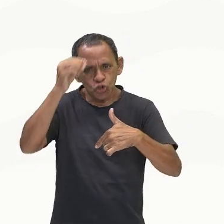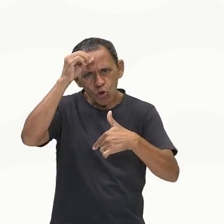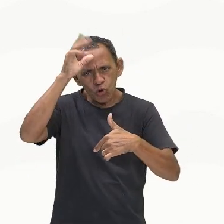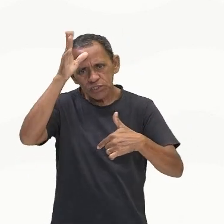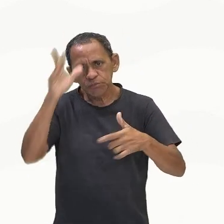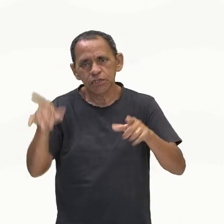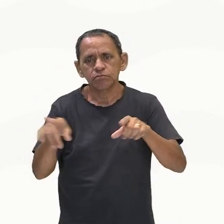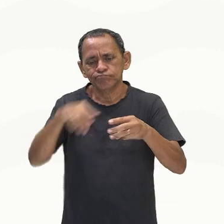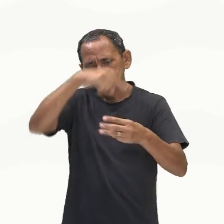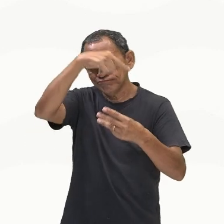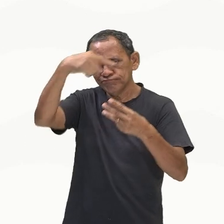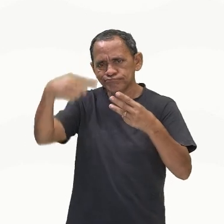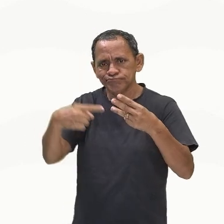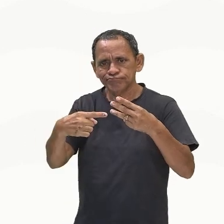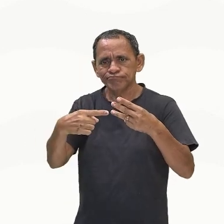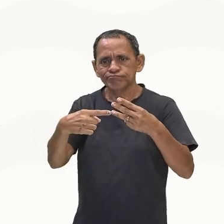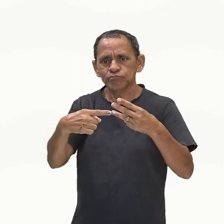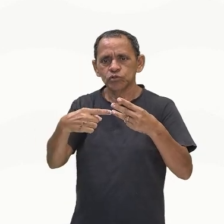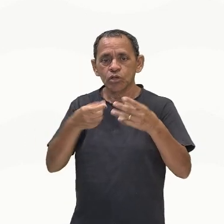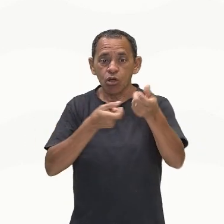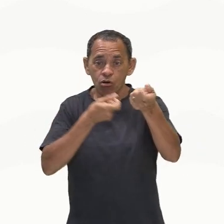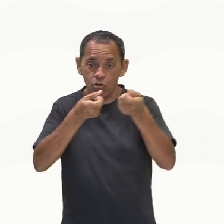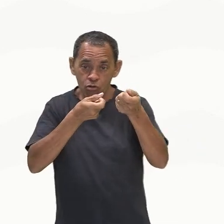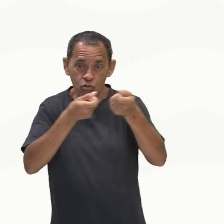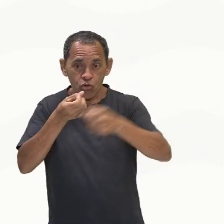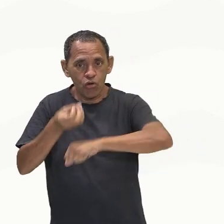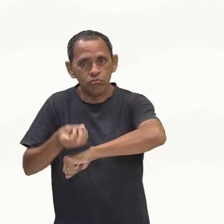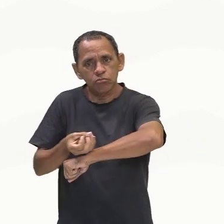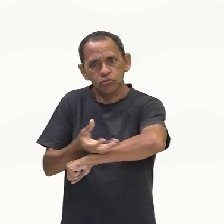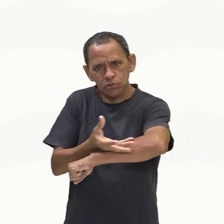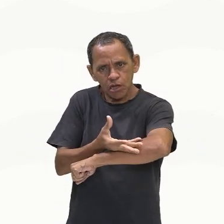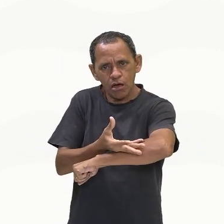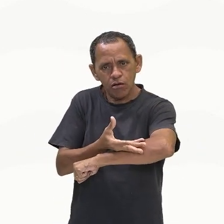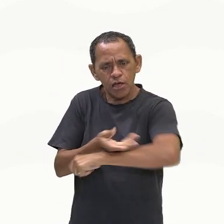terceiro vai ser o controle emocional,